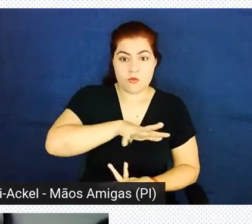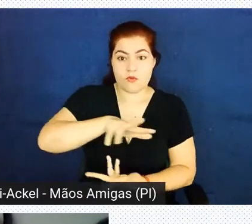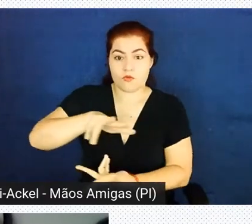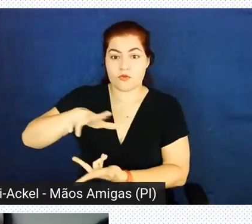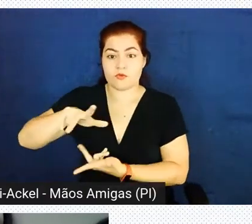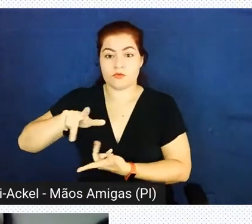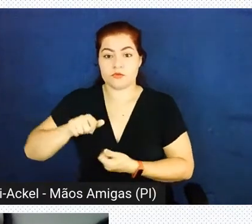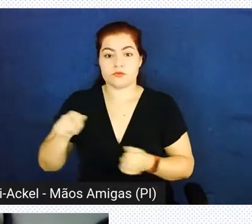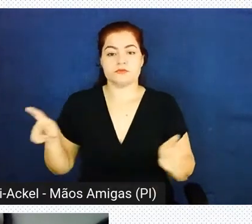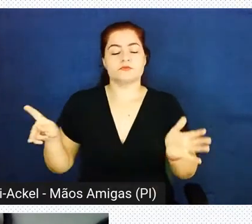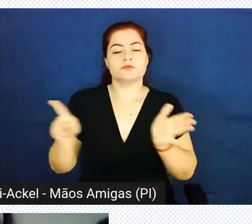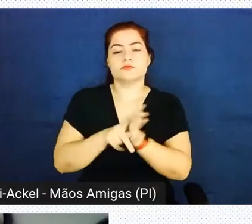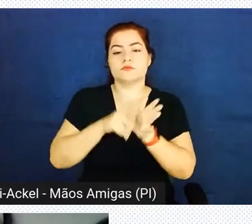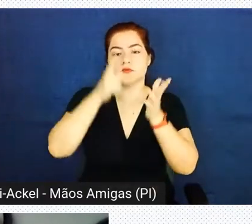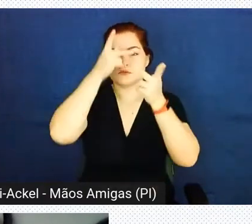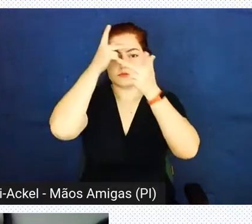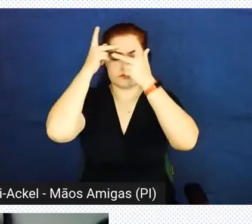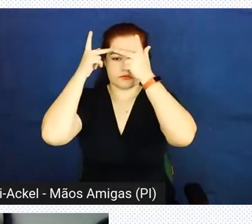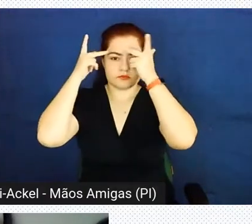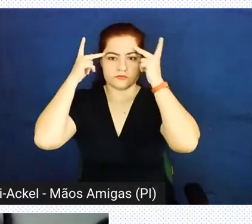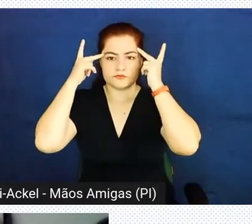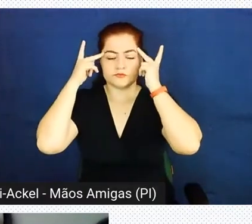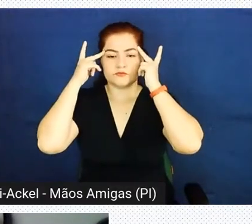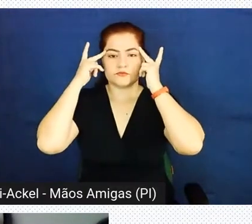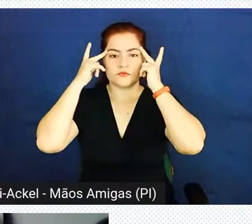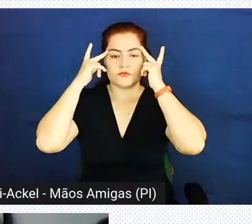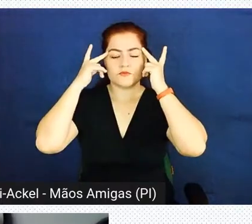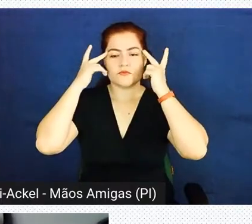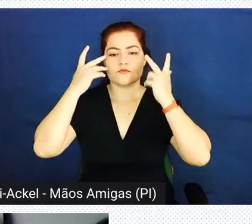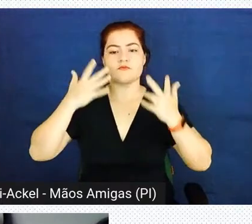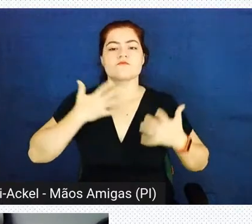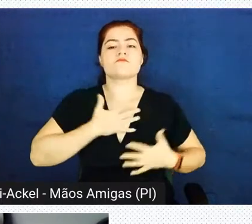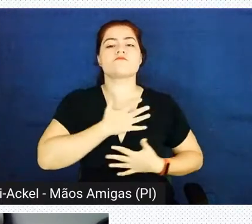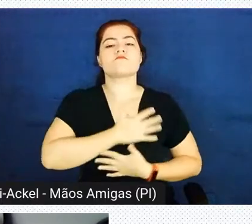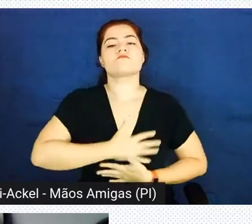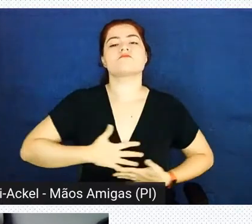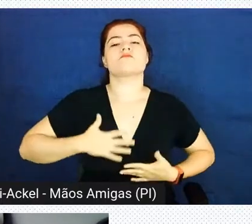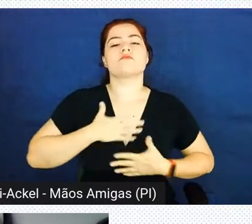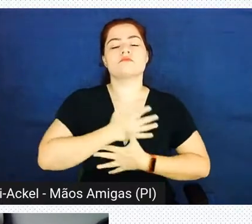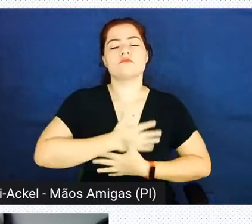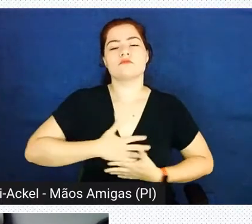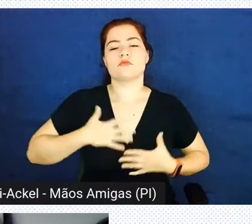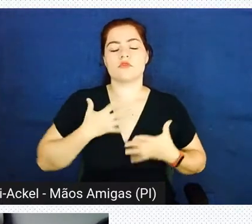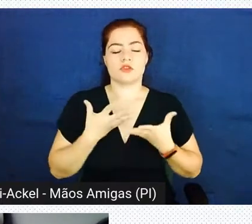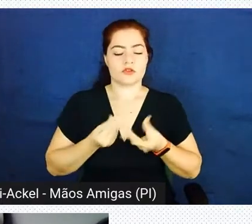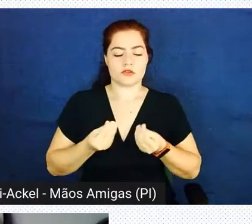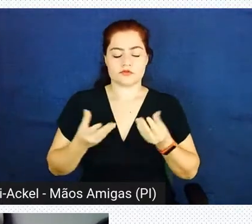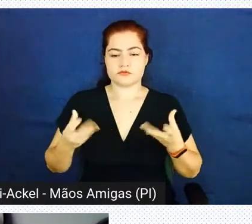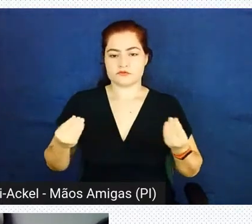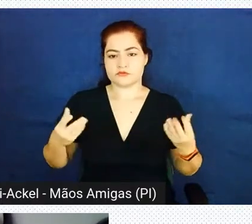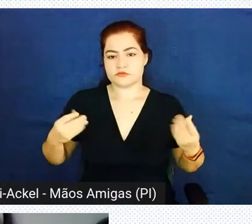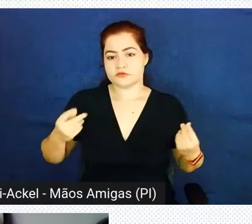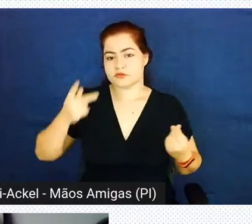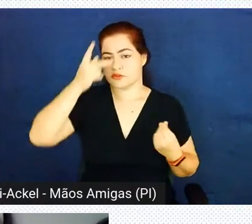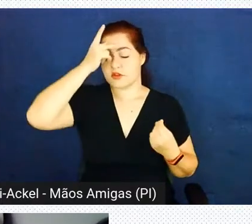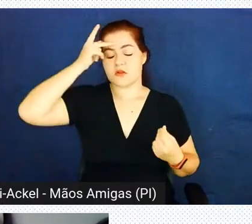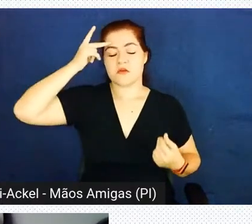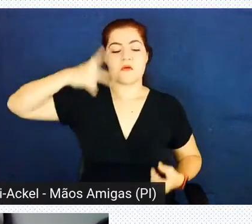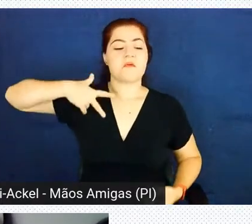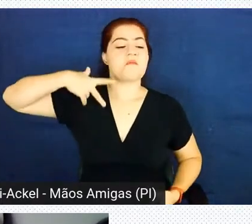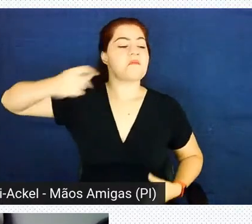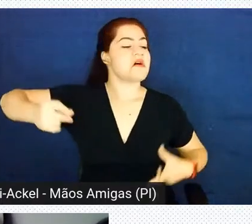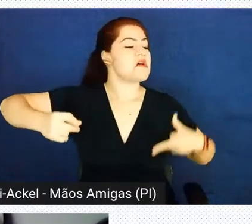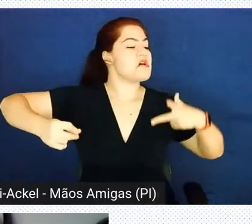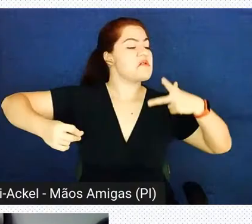gozadores estava repleto de triunfadores, diz Amélia, que esmagaram os outros,